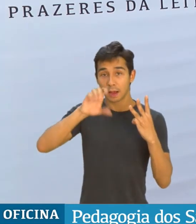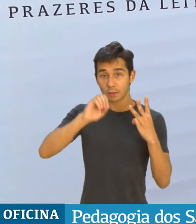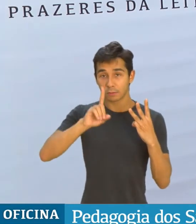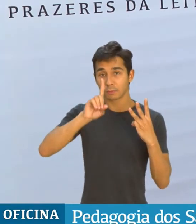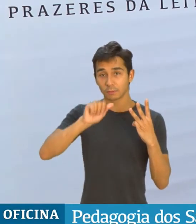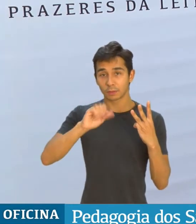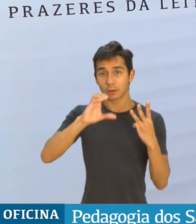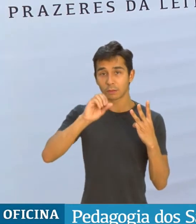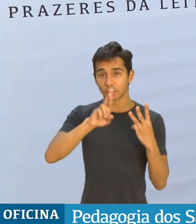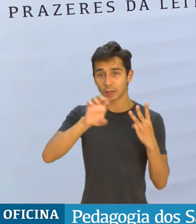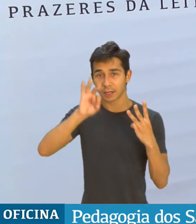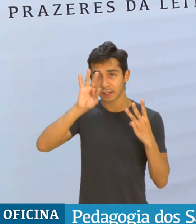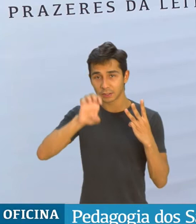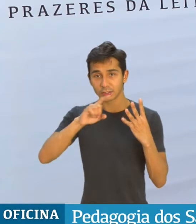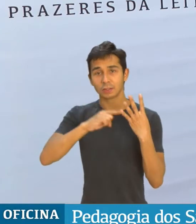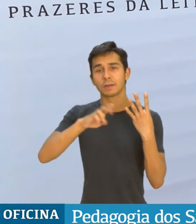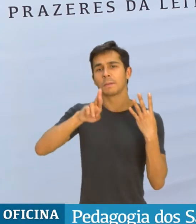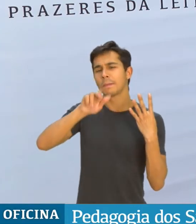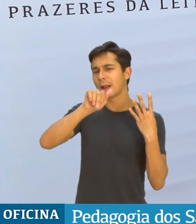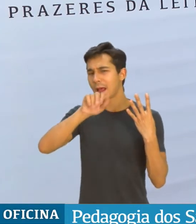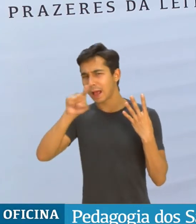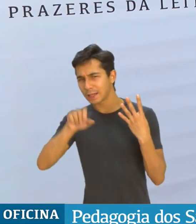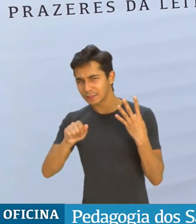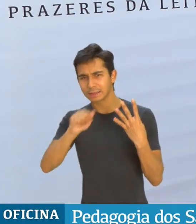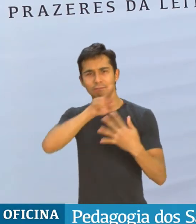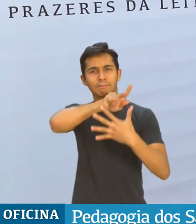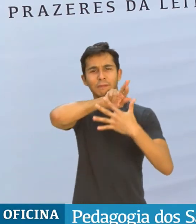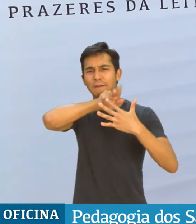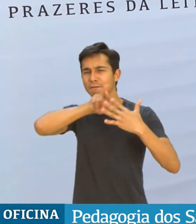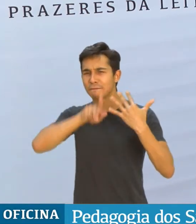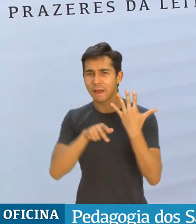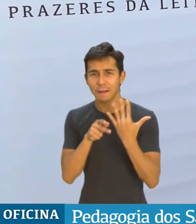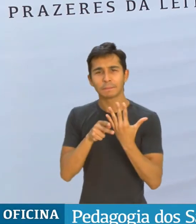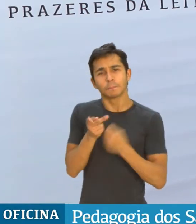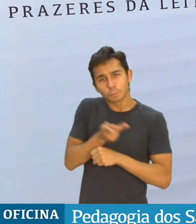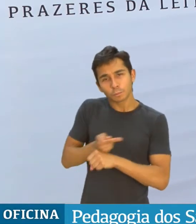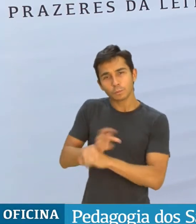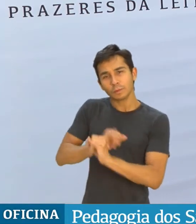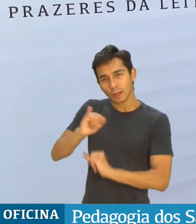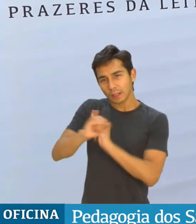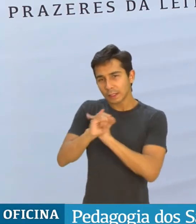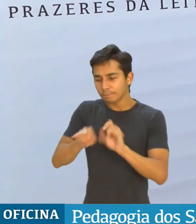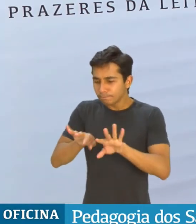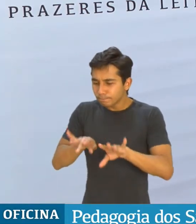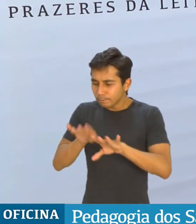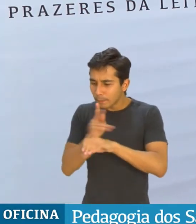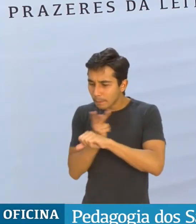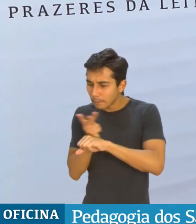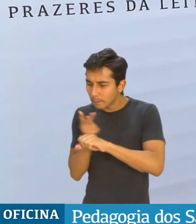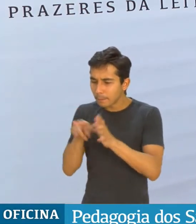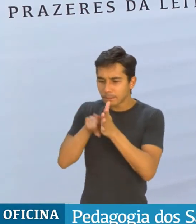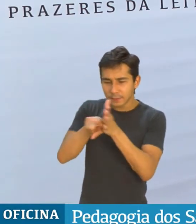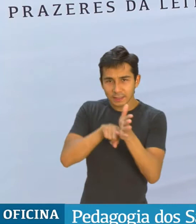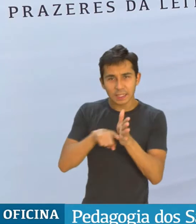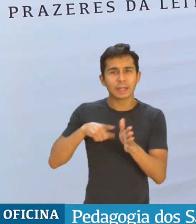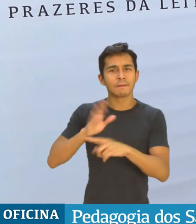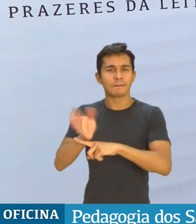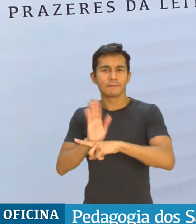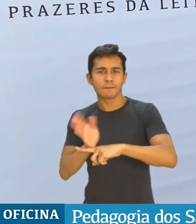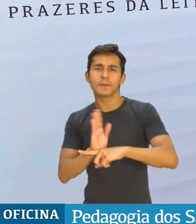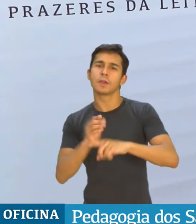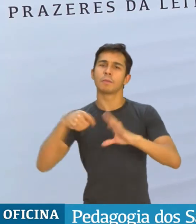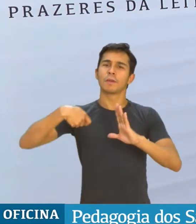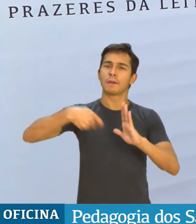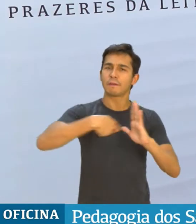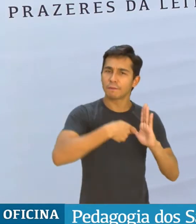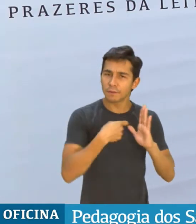Pesquisa na internet, tem muitos documentários, tem muitos vídeos, tem muitas compilações que vão